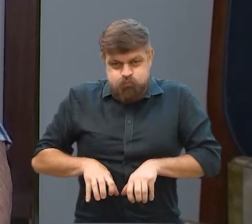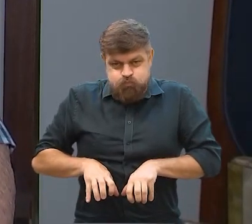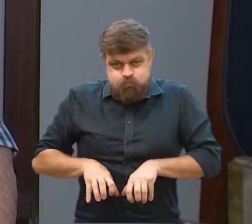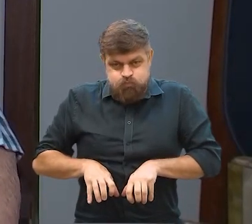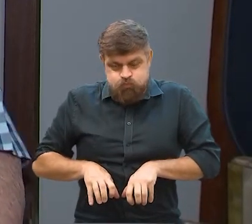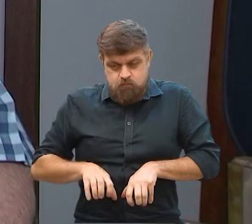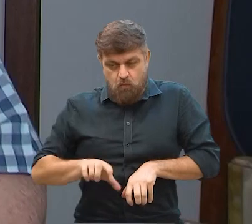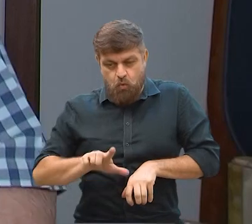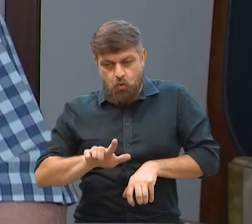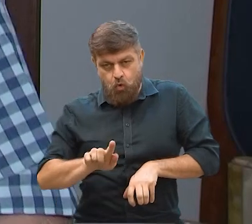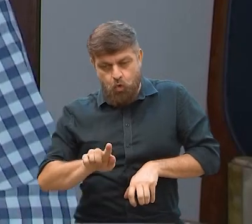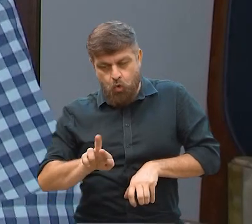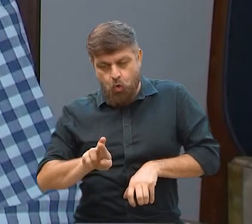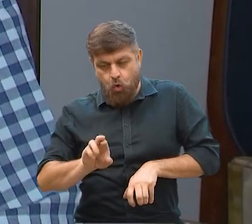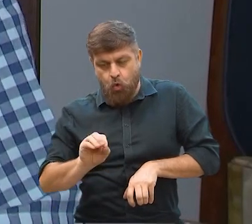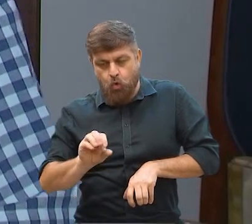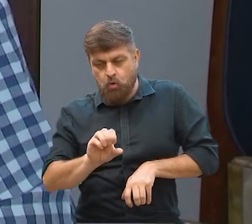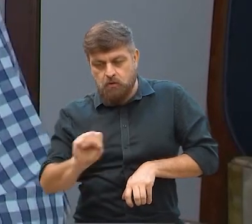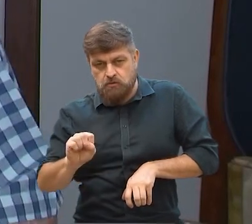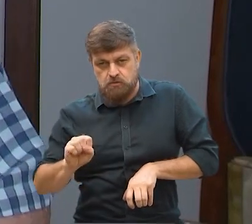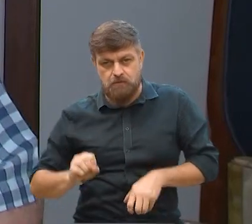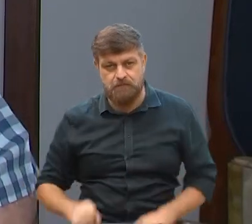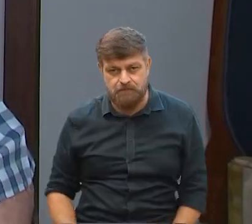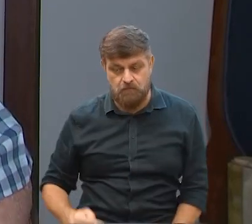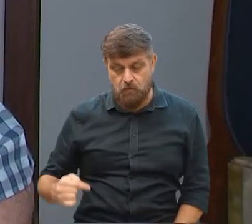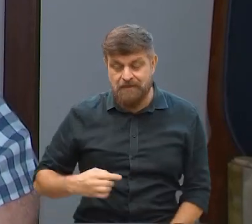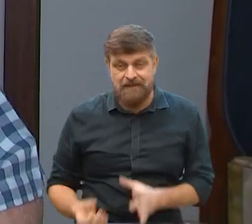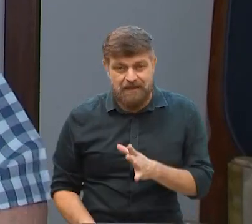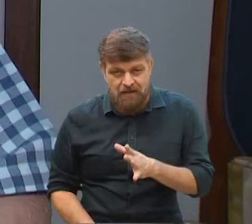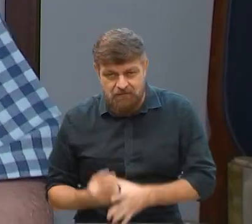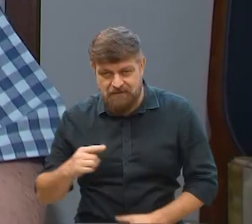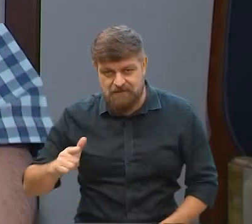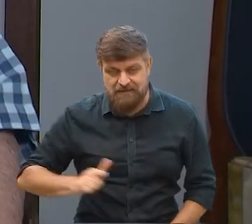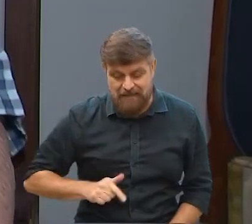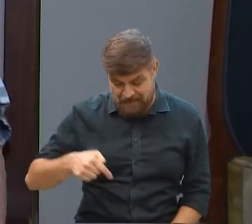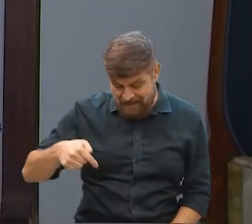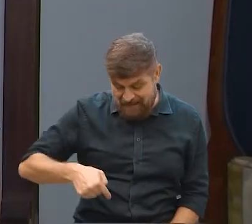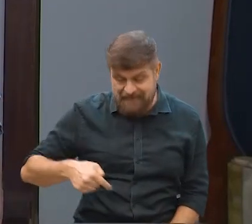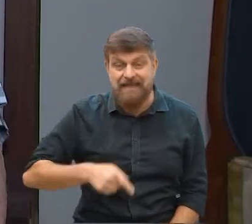grosso. E o íleo, então, o que leva para o intestino grosso? Água,